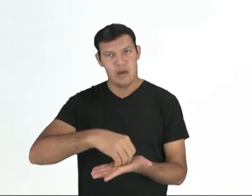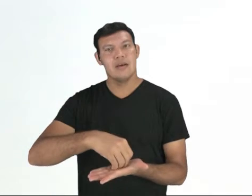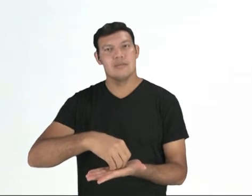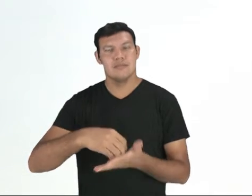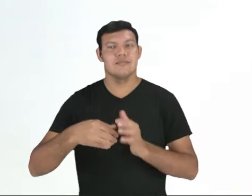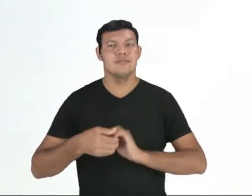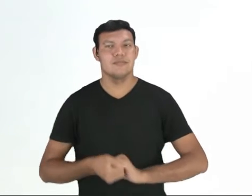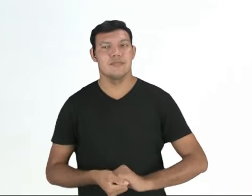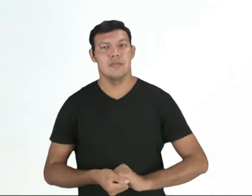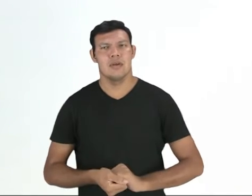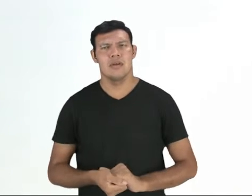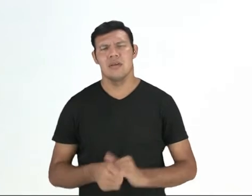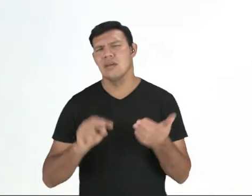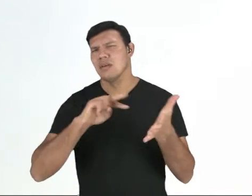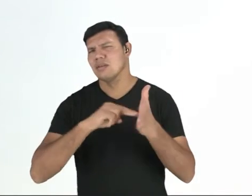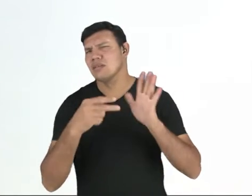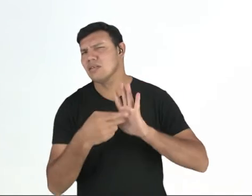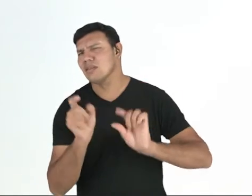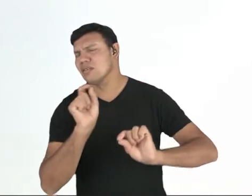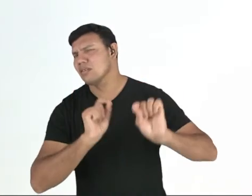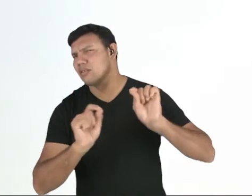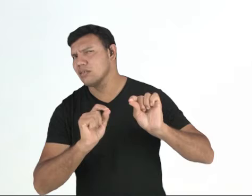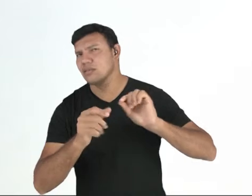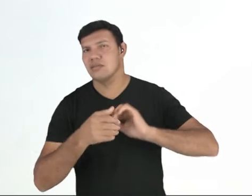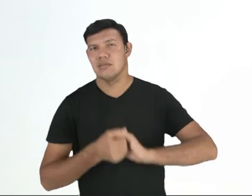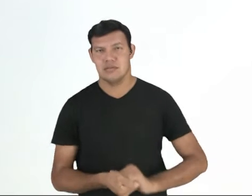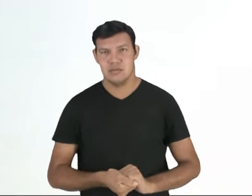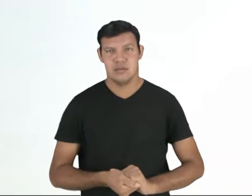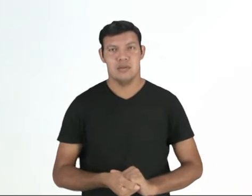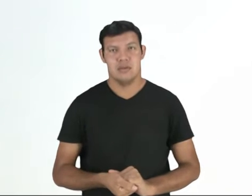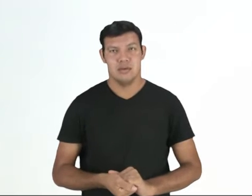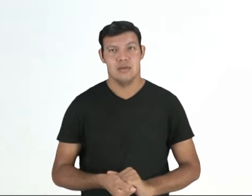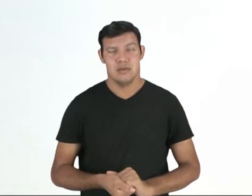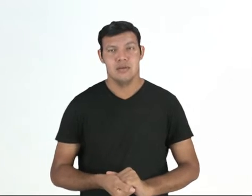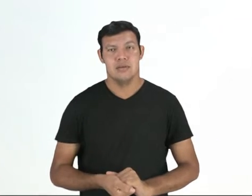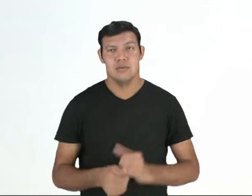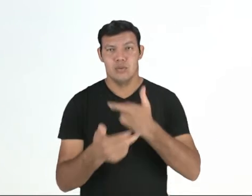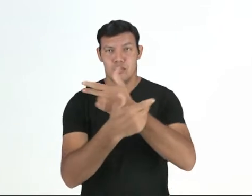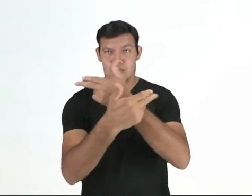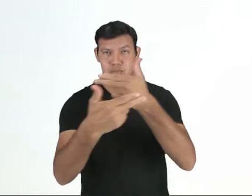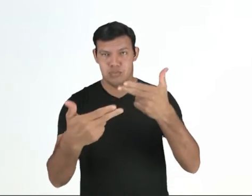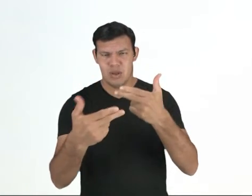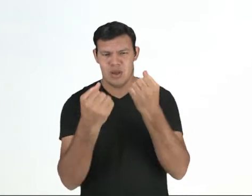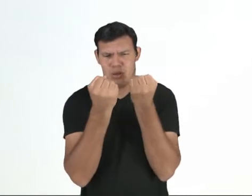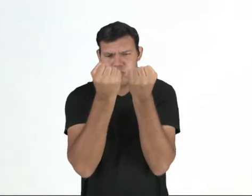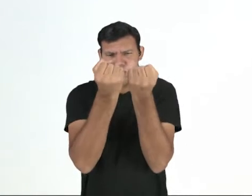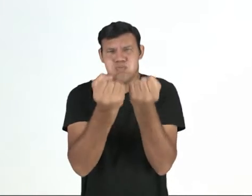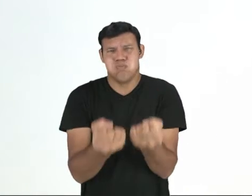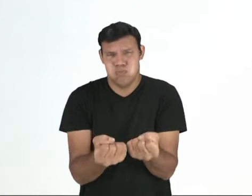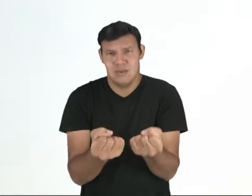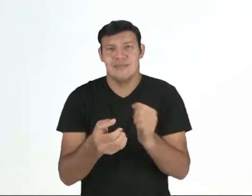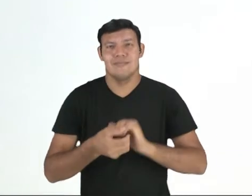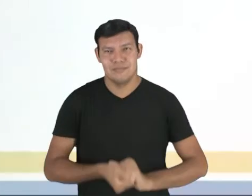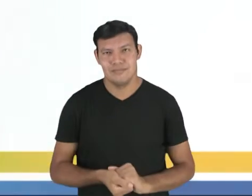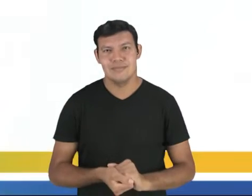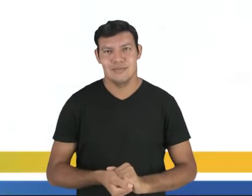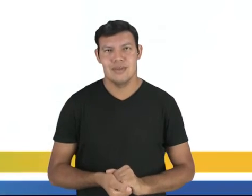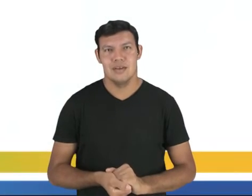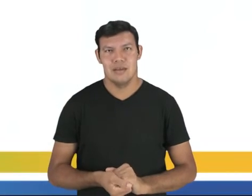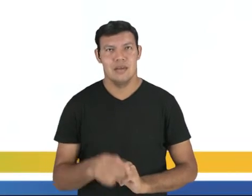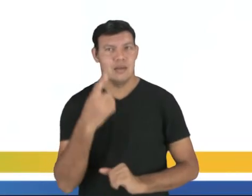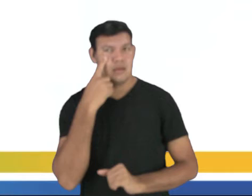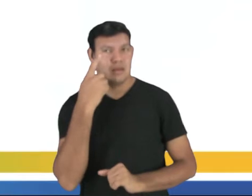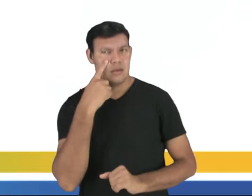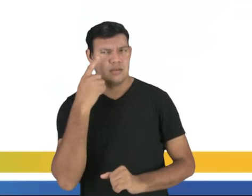corpos graves. O que seriam os corpos graves? Eram corpos pesados, né? E aí você está vendo ali que tem